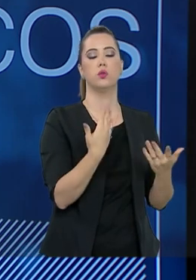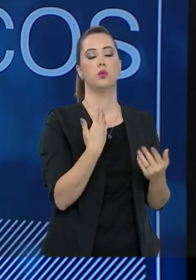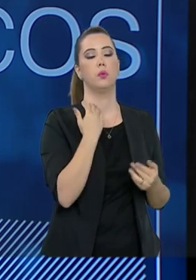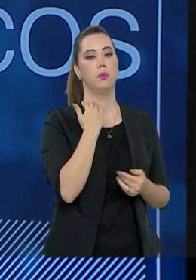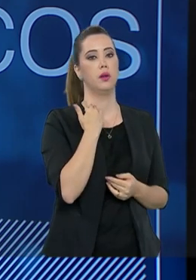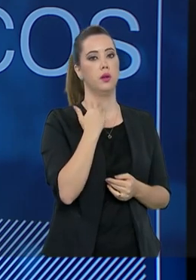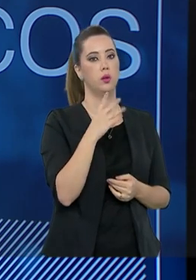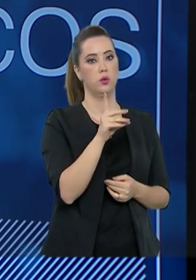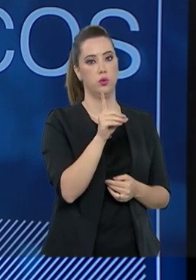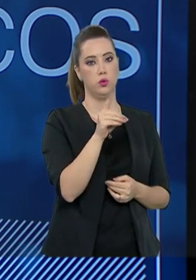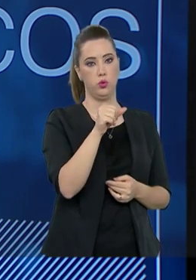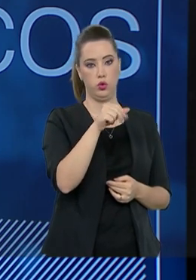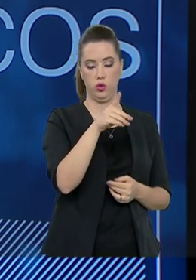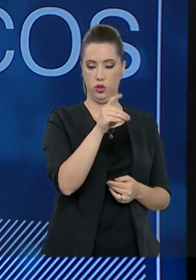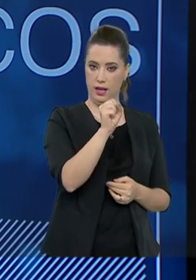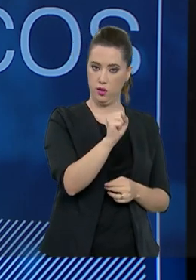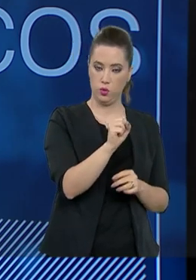Qual que é a importância disso?